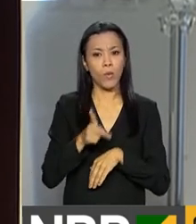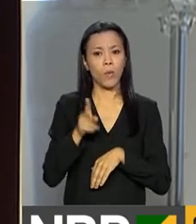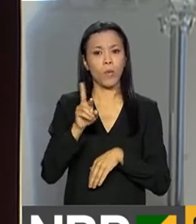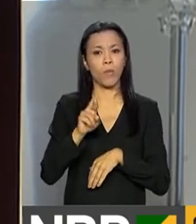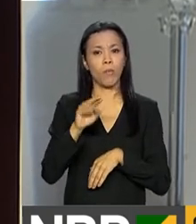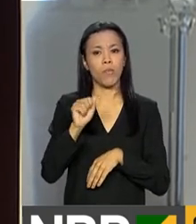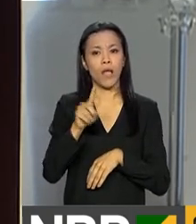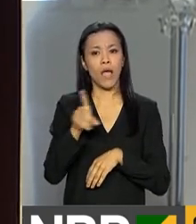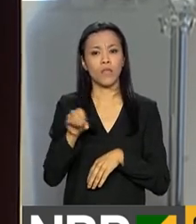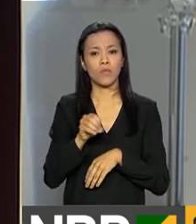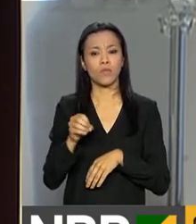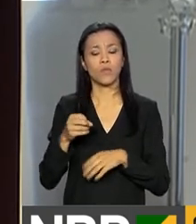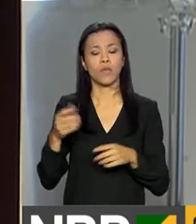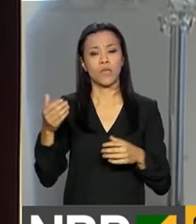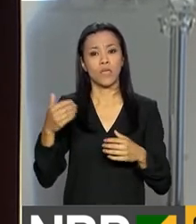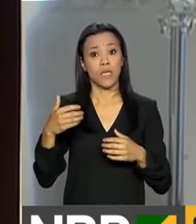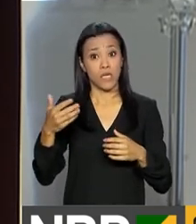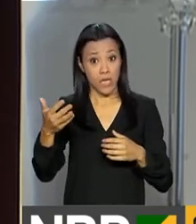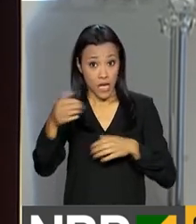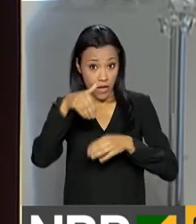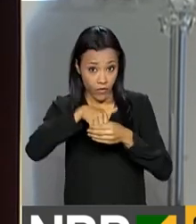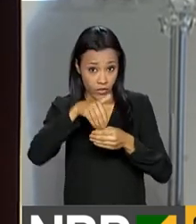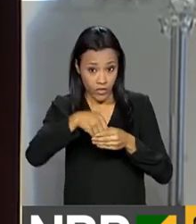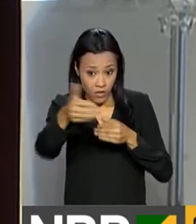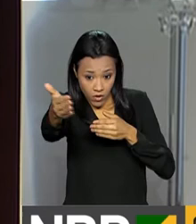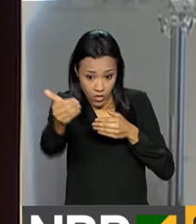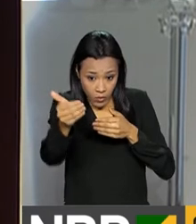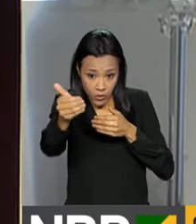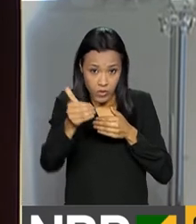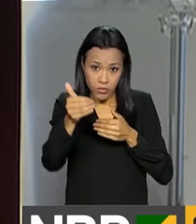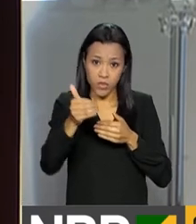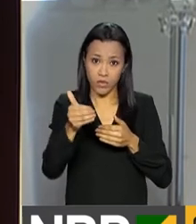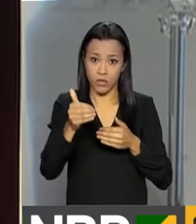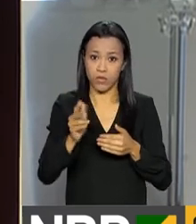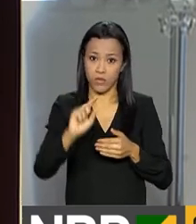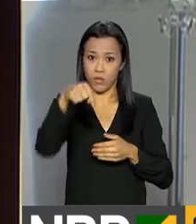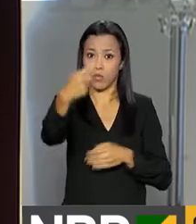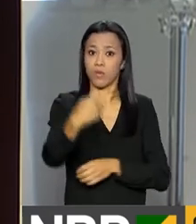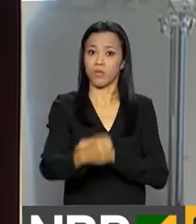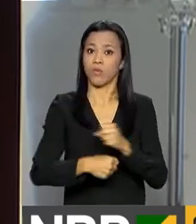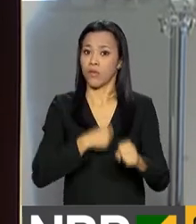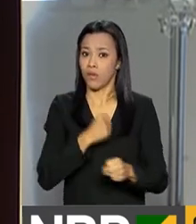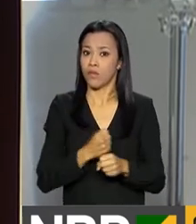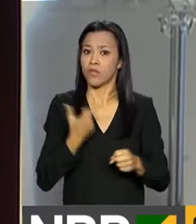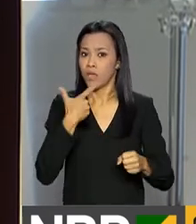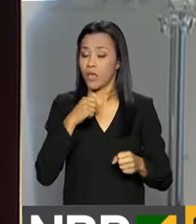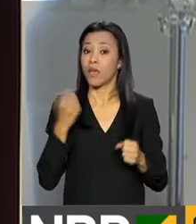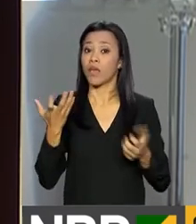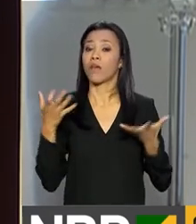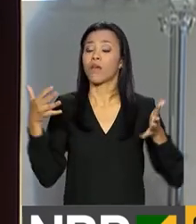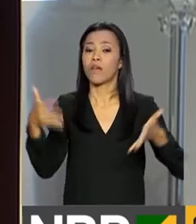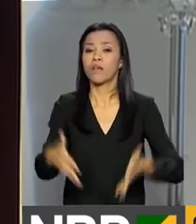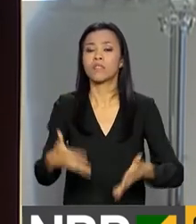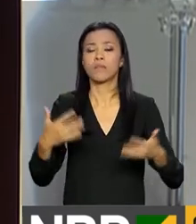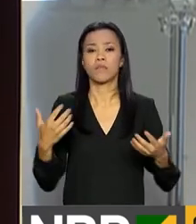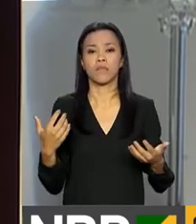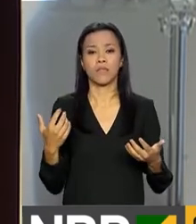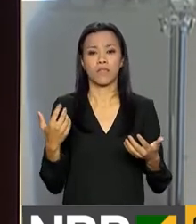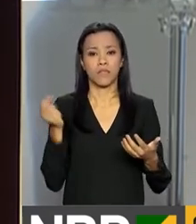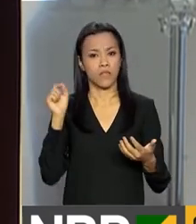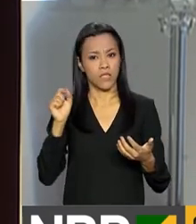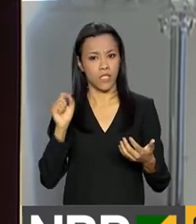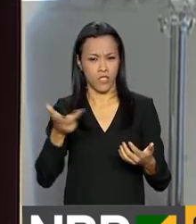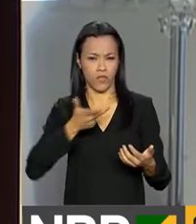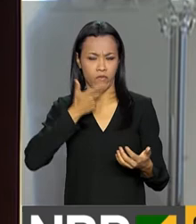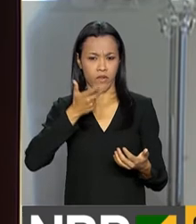proximidade da eleição chegando, mas todos aqueles que querem fazer uma eleição com condição de